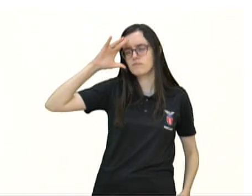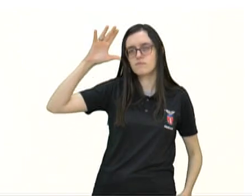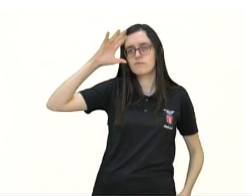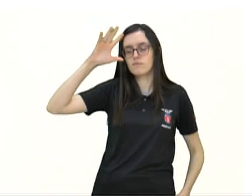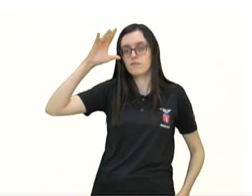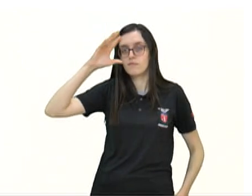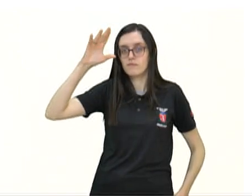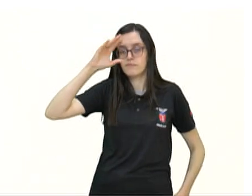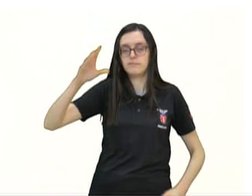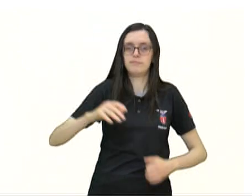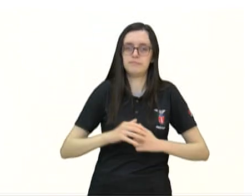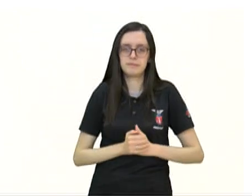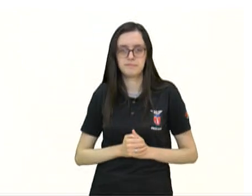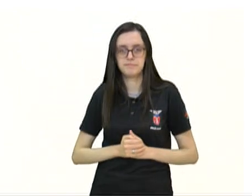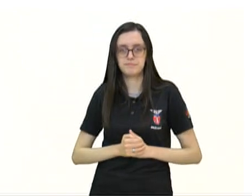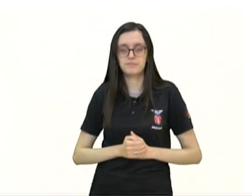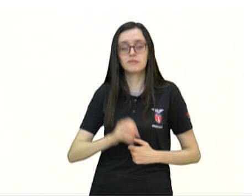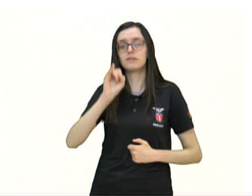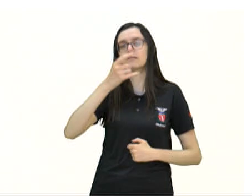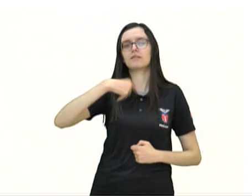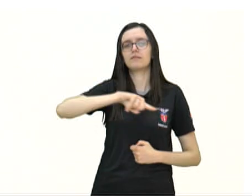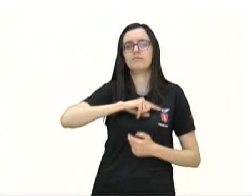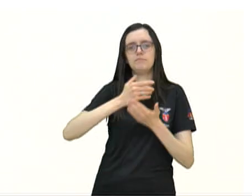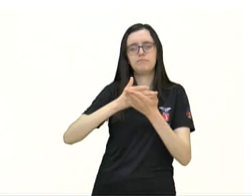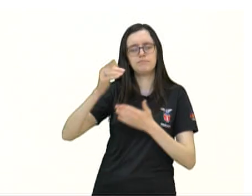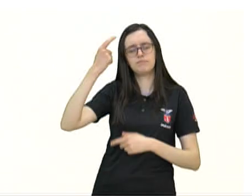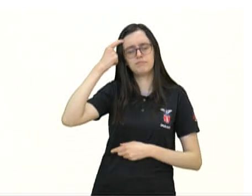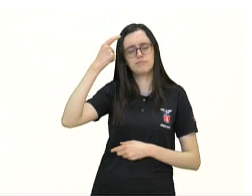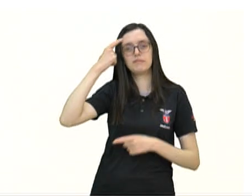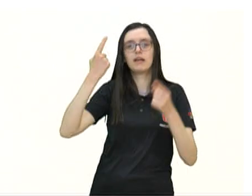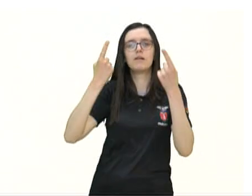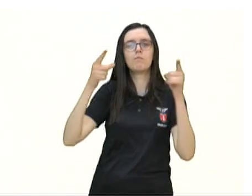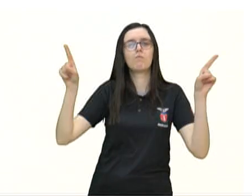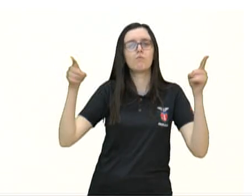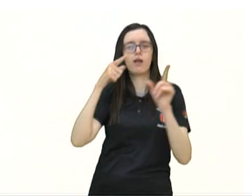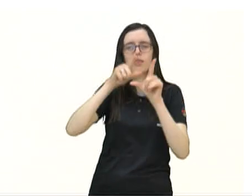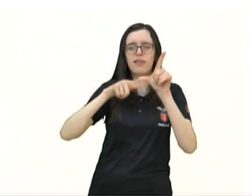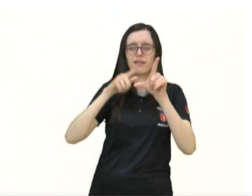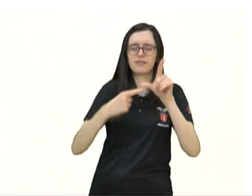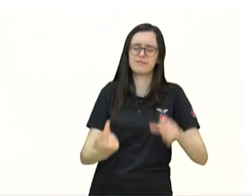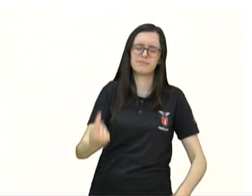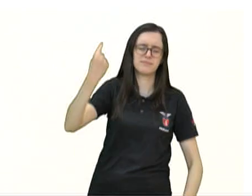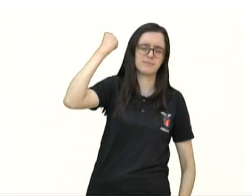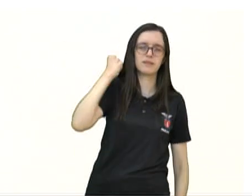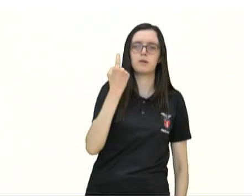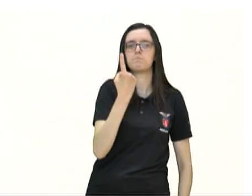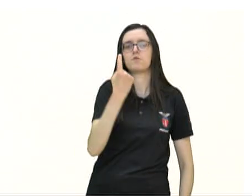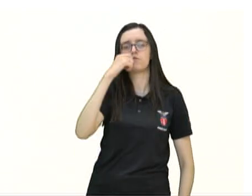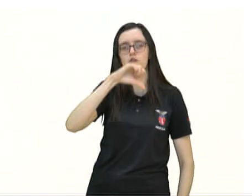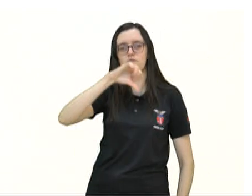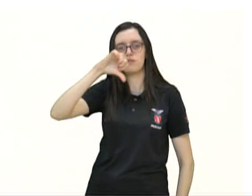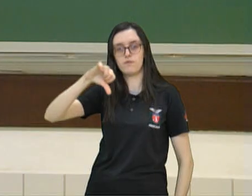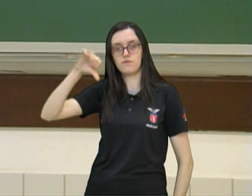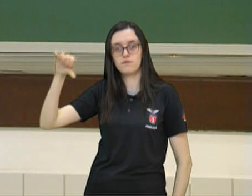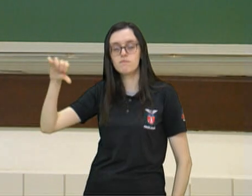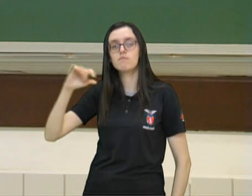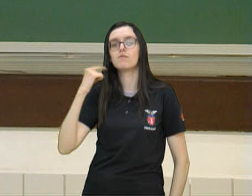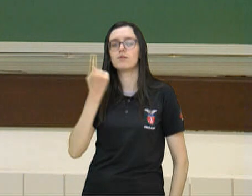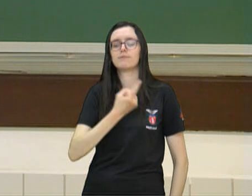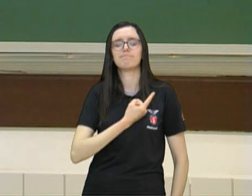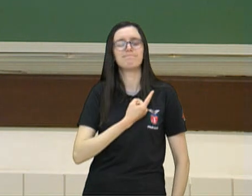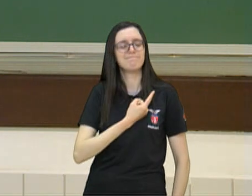mundo. Então, se a gente for pensar na letra da canção, escrita lá em 1999, a gente vai ter